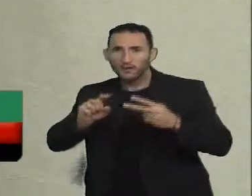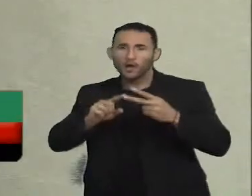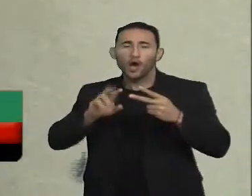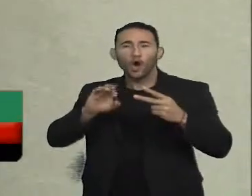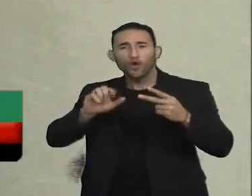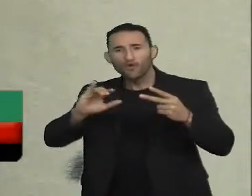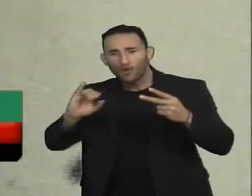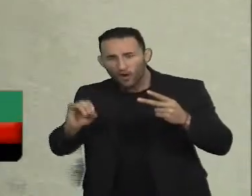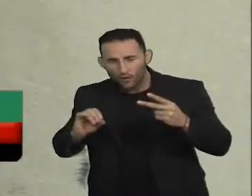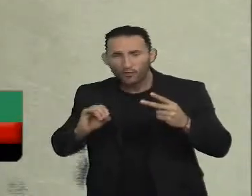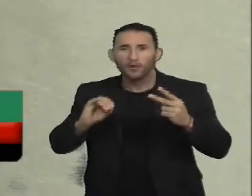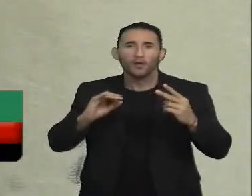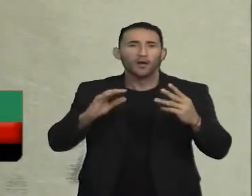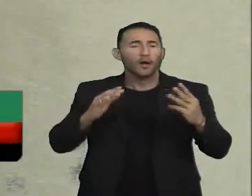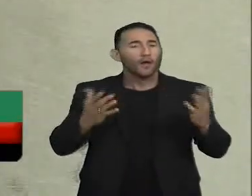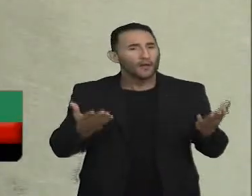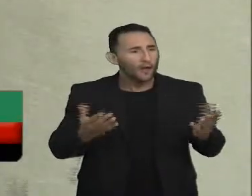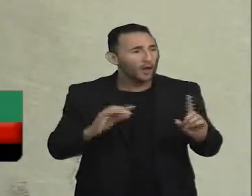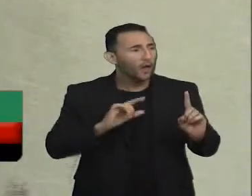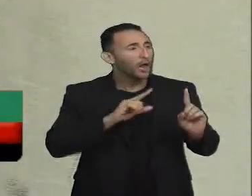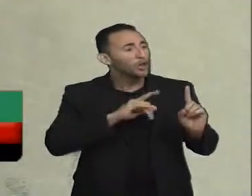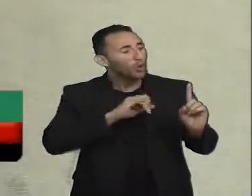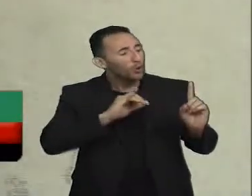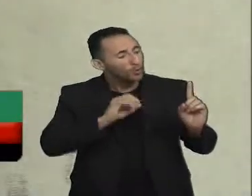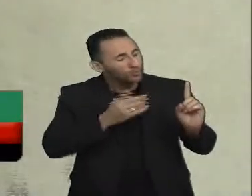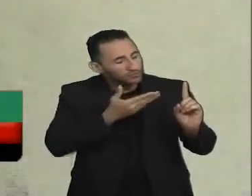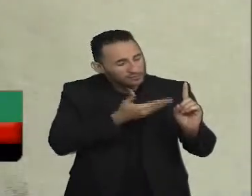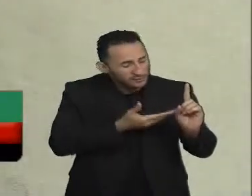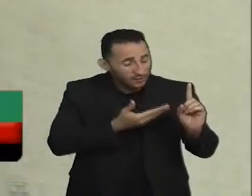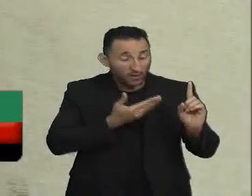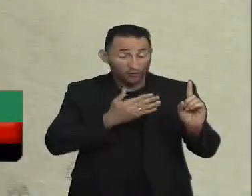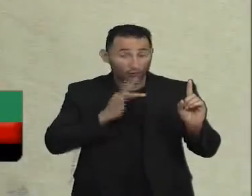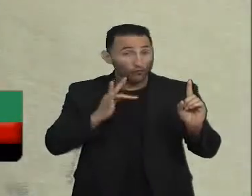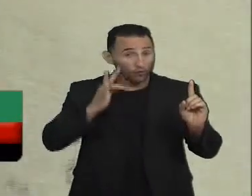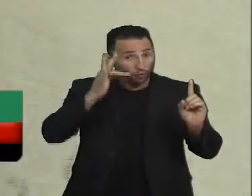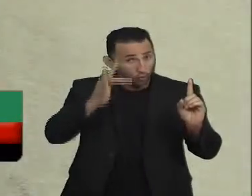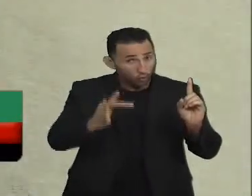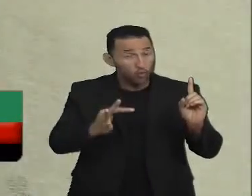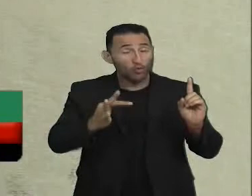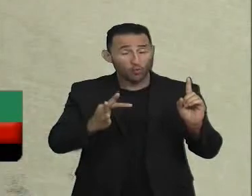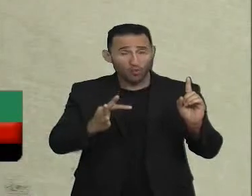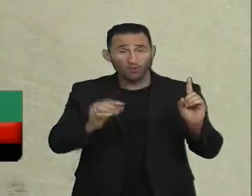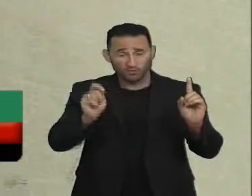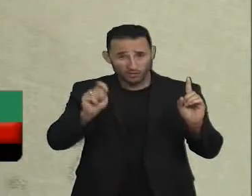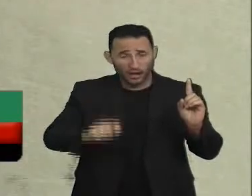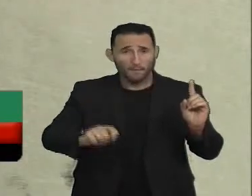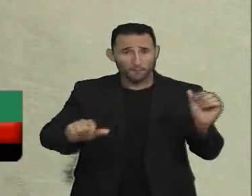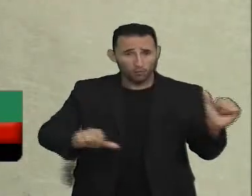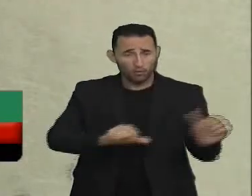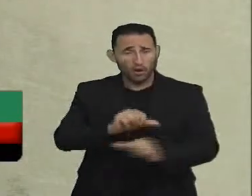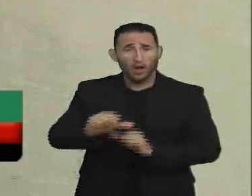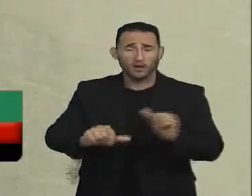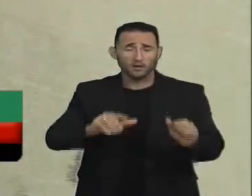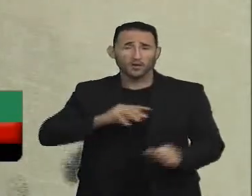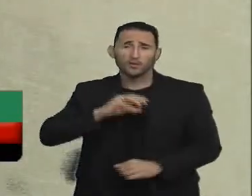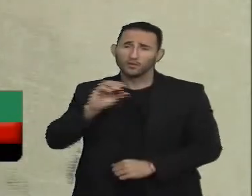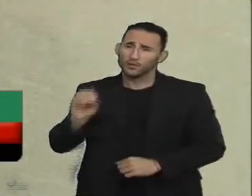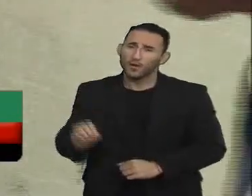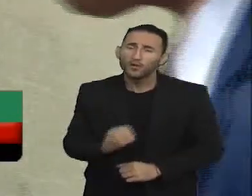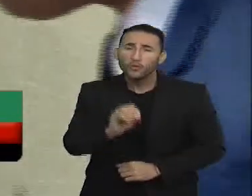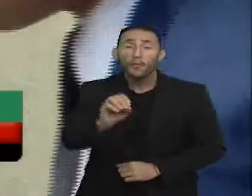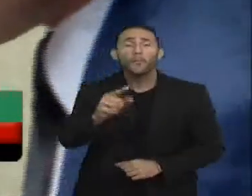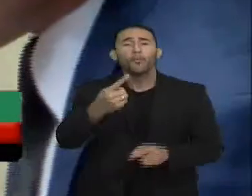te abençoe, tenho certeza que o futuro e o seu trabalho faz a grande diferença na nossa cidade. É um trabalho árduo, mas é um trabalho com